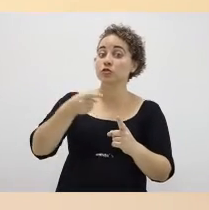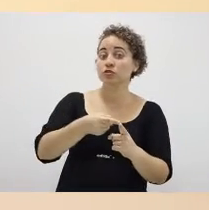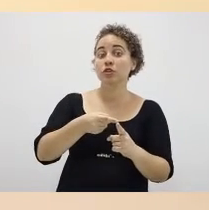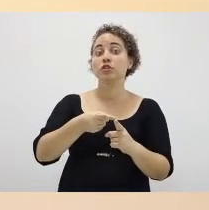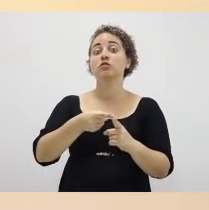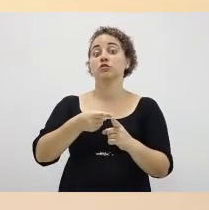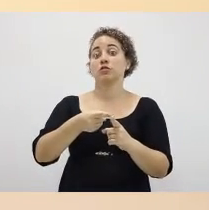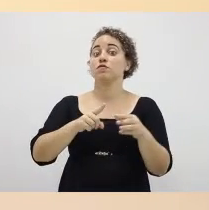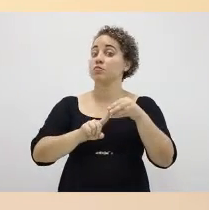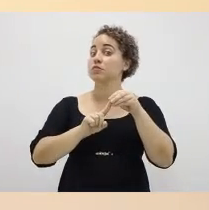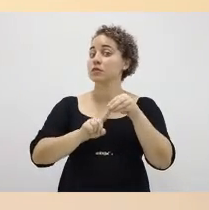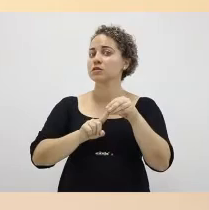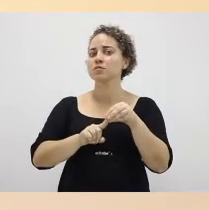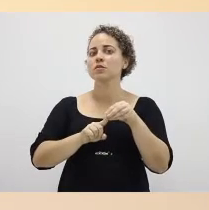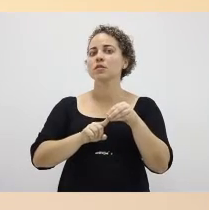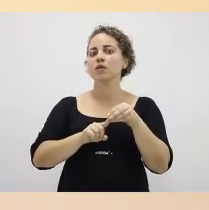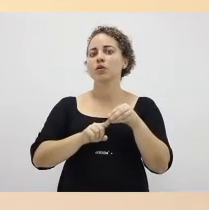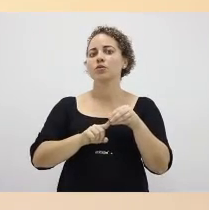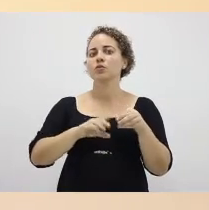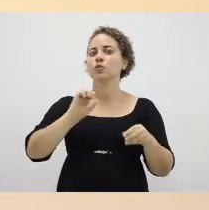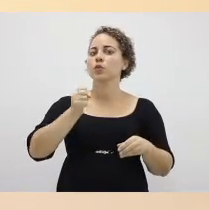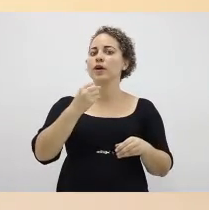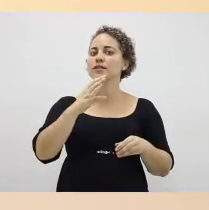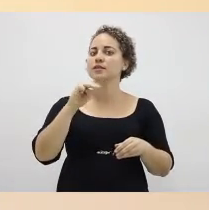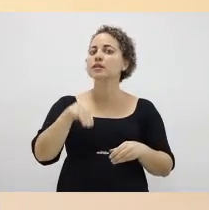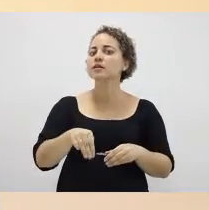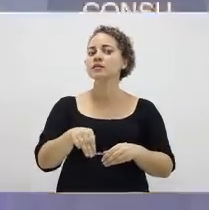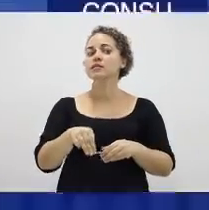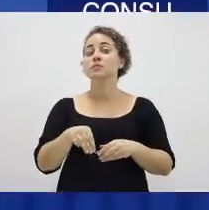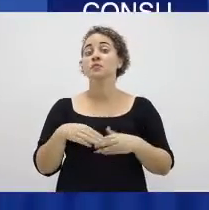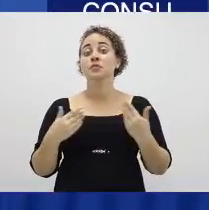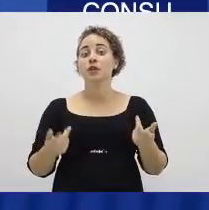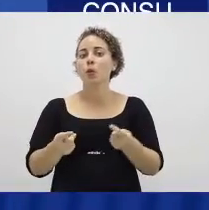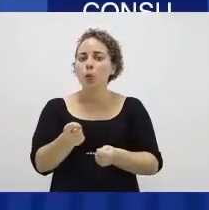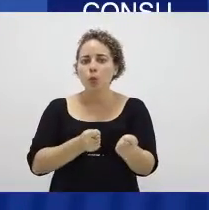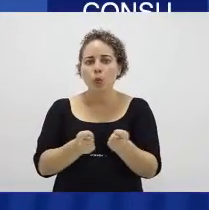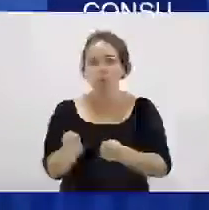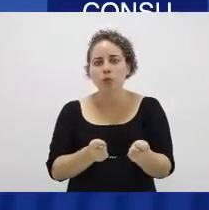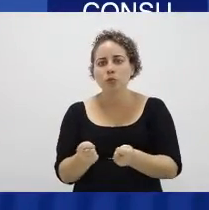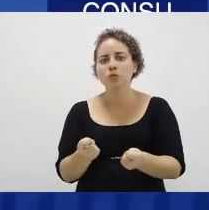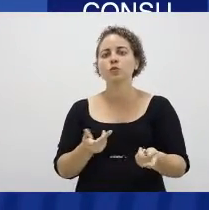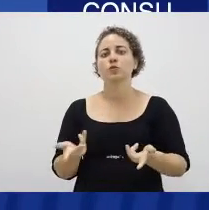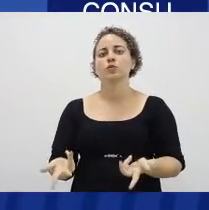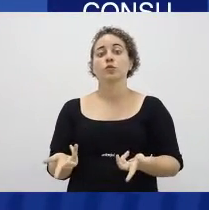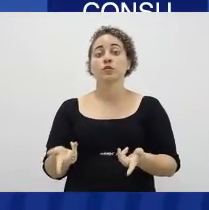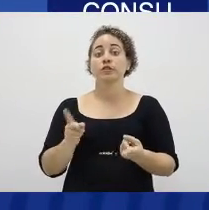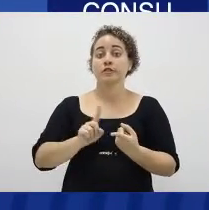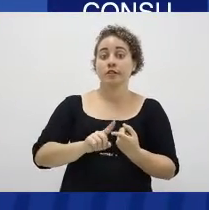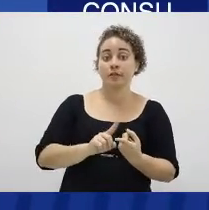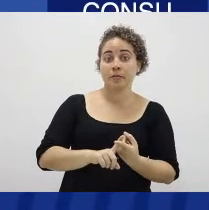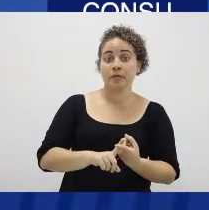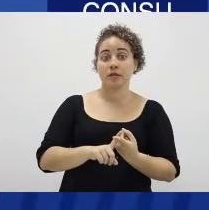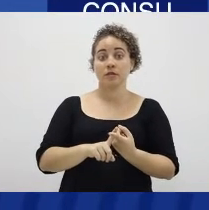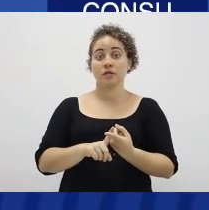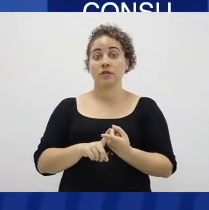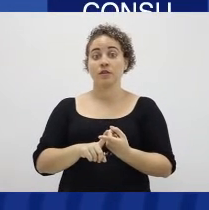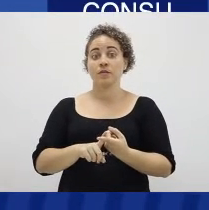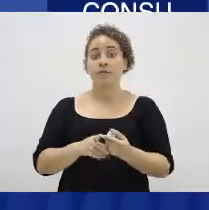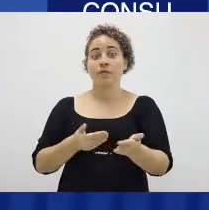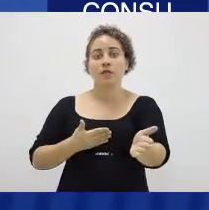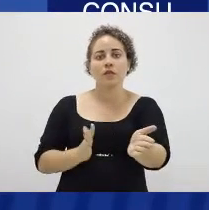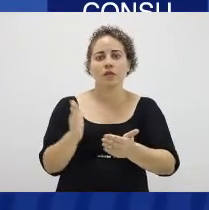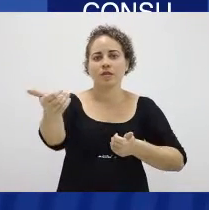do SCM. Então ele observa, ele controla tanto a questão do fluxo para a frente,